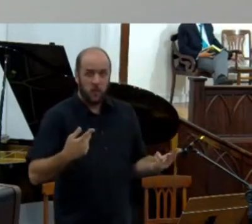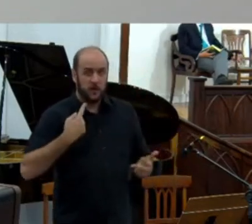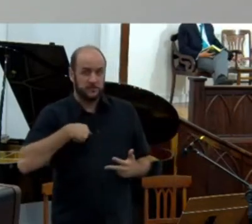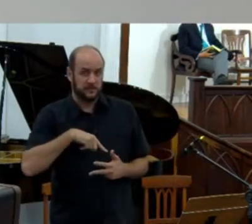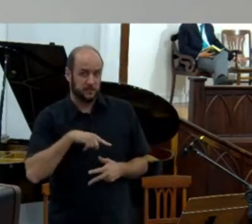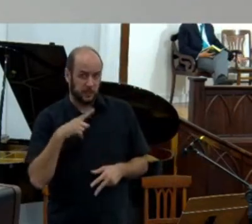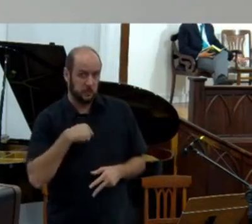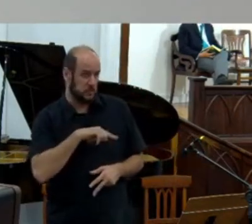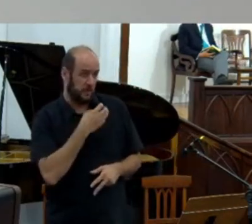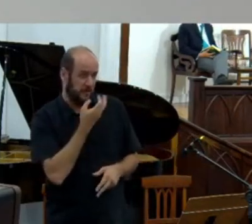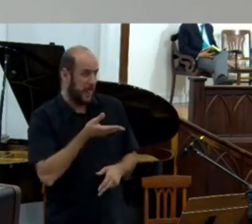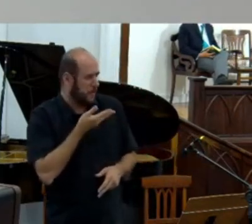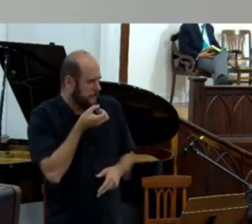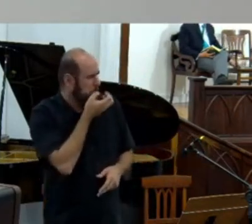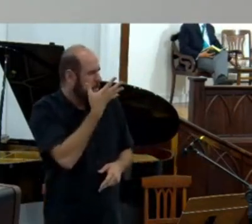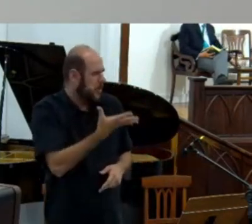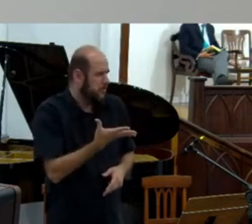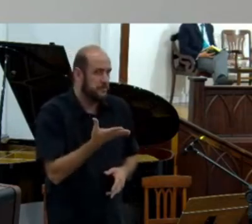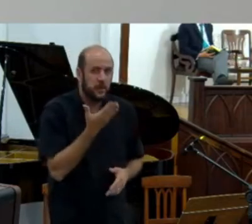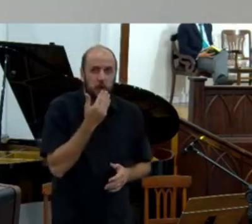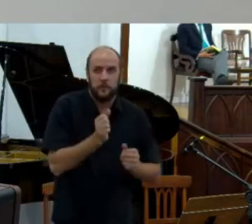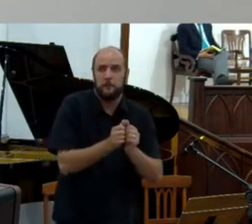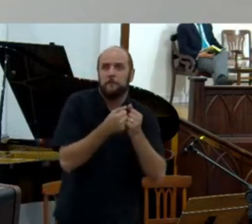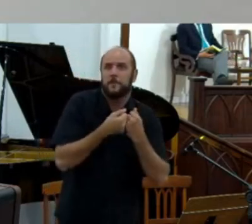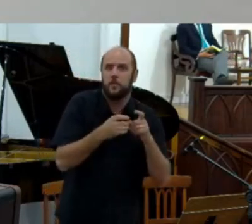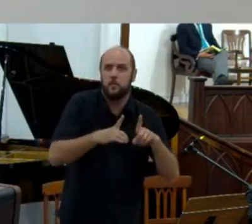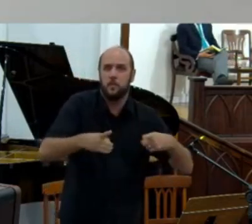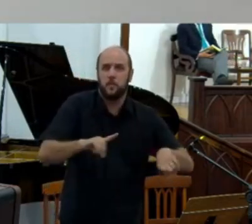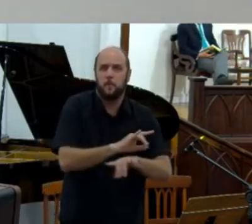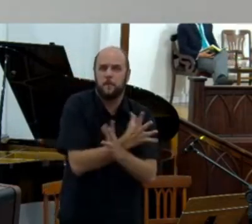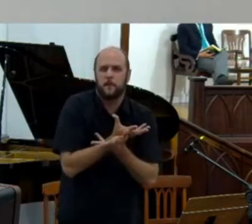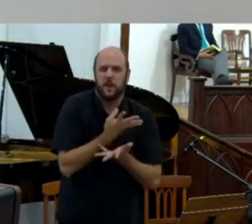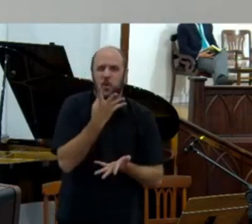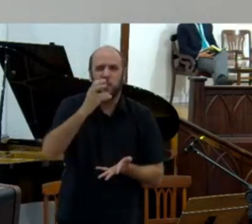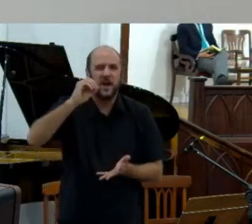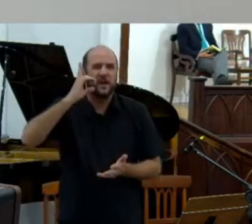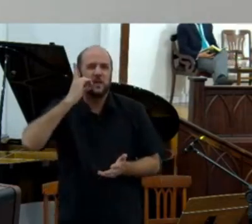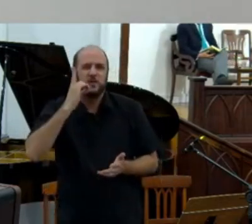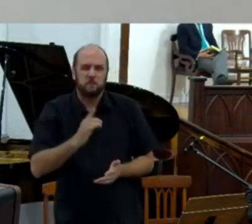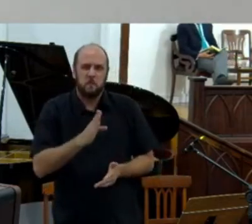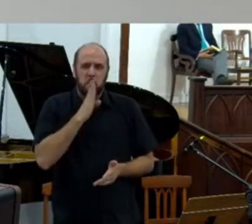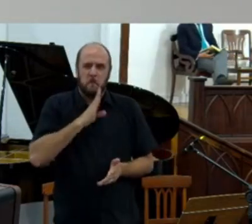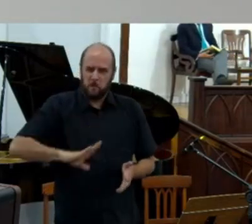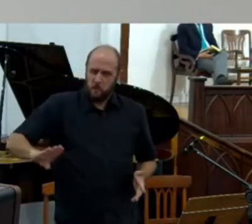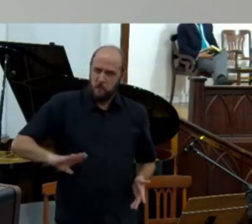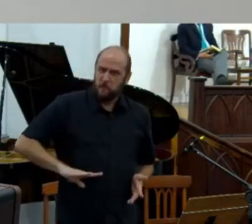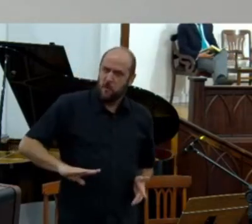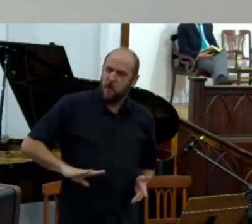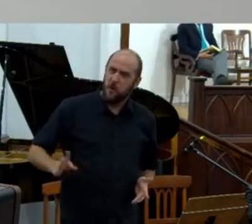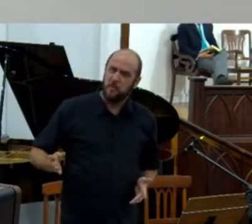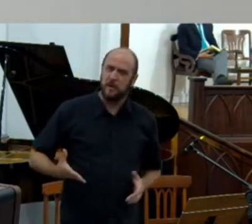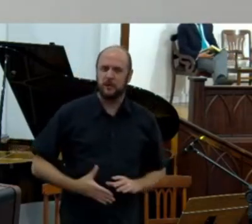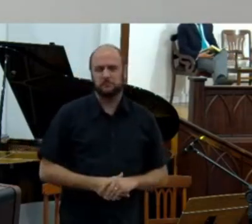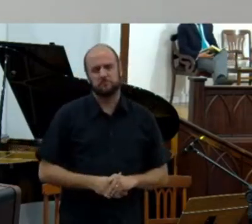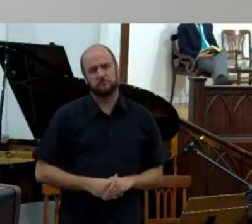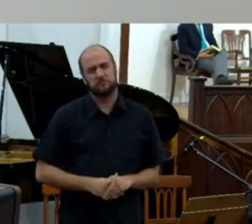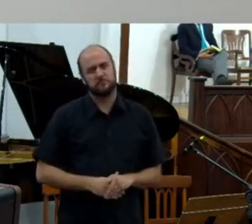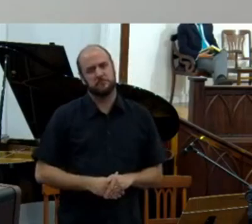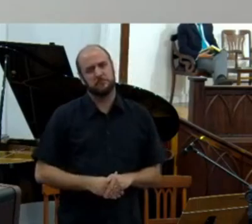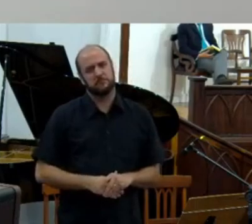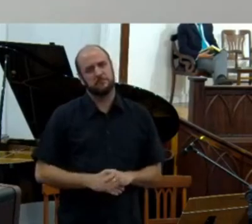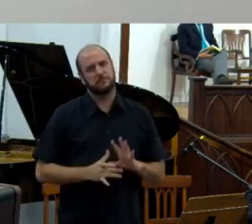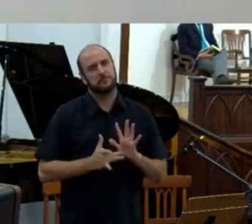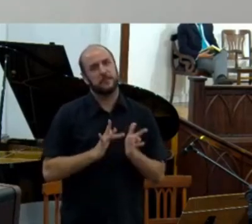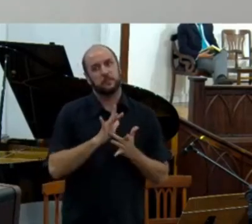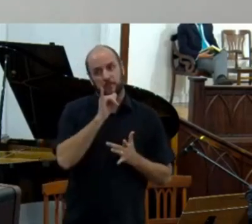boa, como comer pão no meio do deserto, depois de 40 dias tendo fome, ele disse